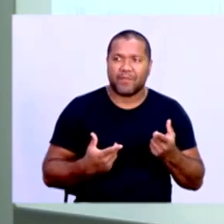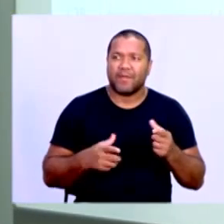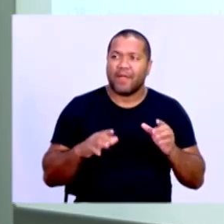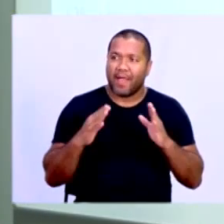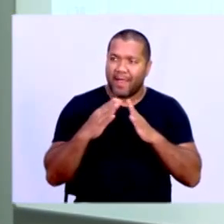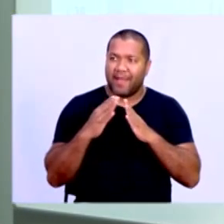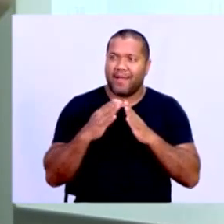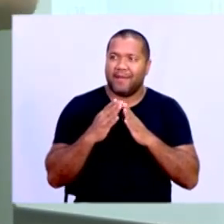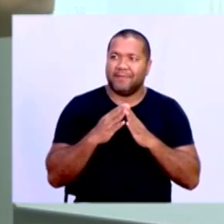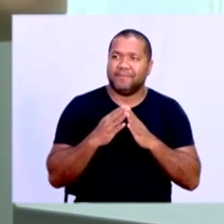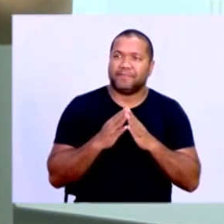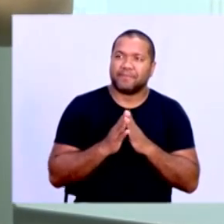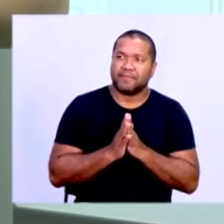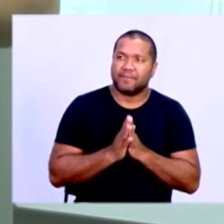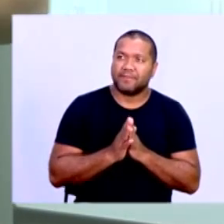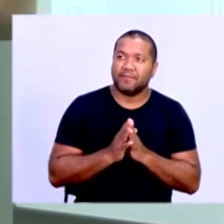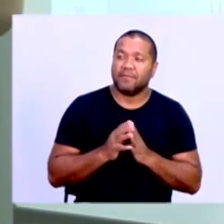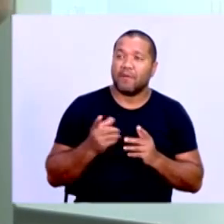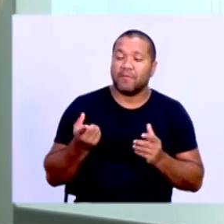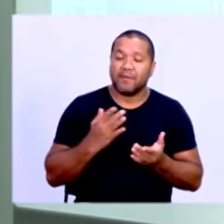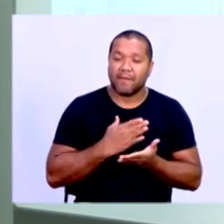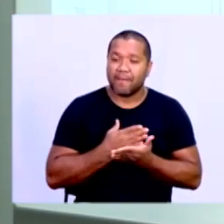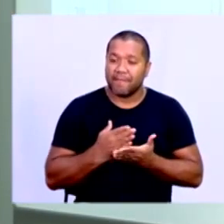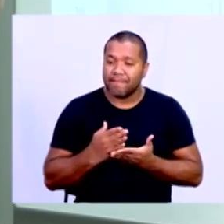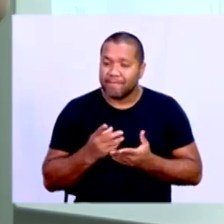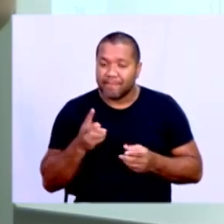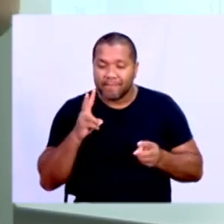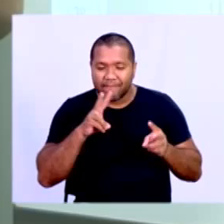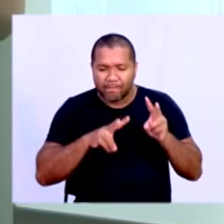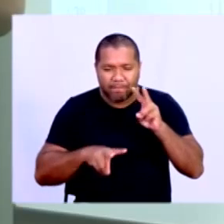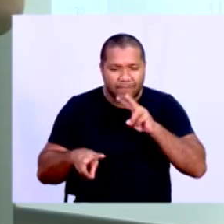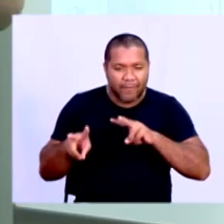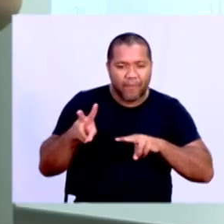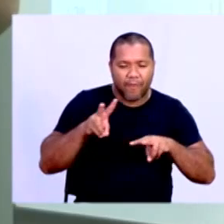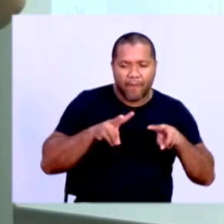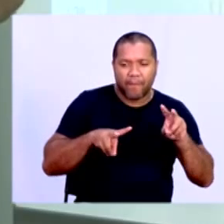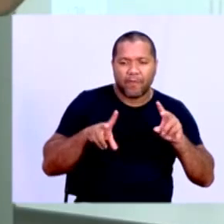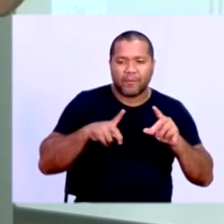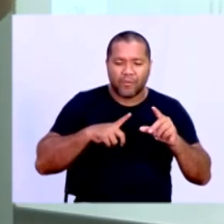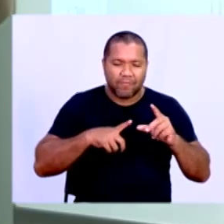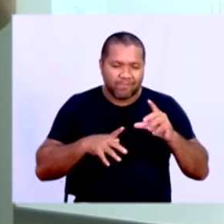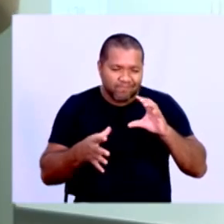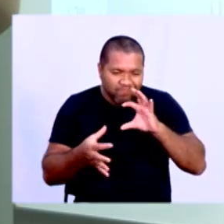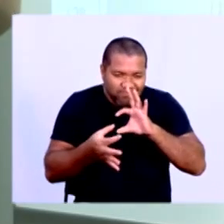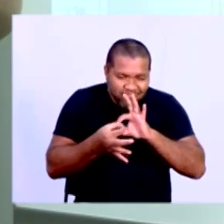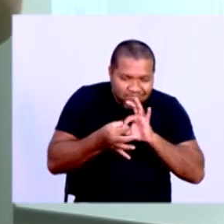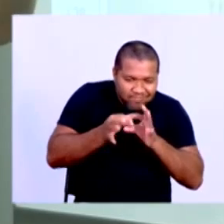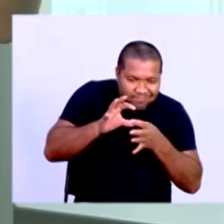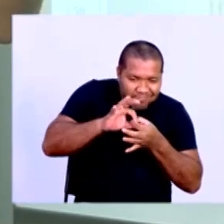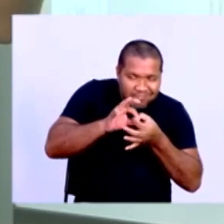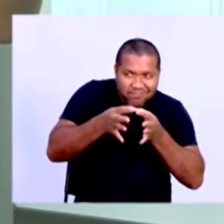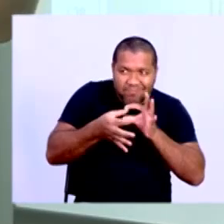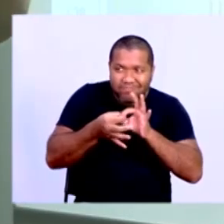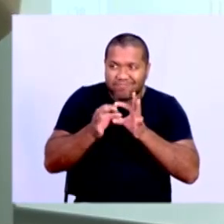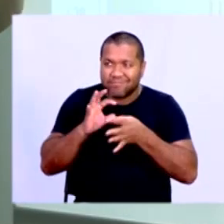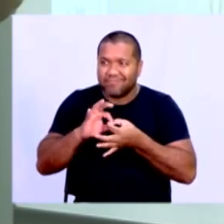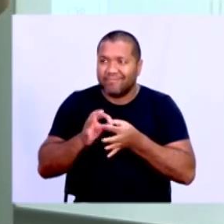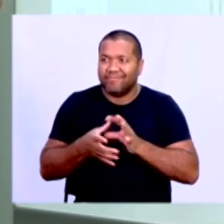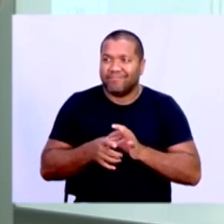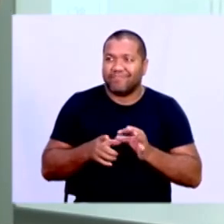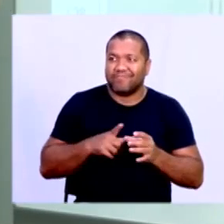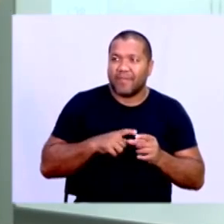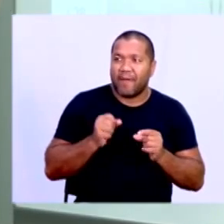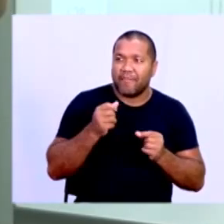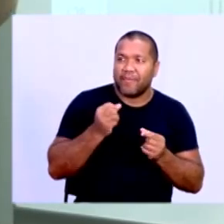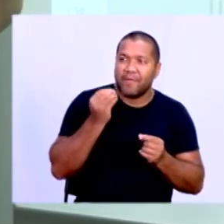casa. Então, você começa a ver que você está montando tipo um quebra-cabeça. Você está pegando, você vai